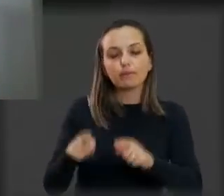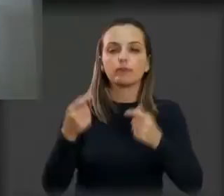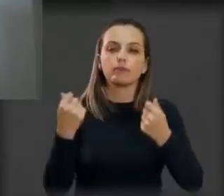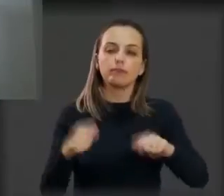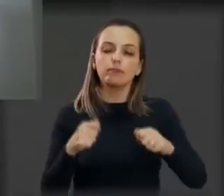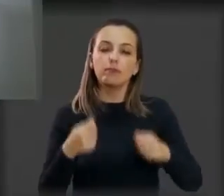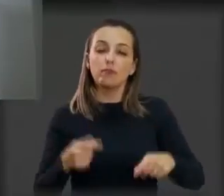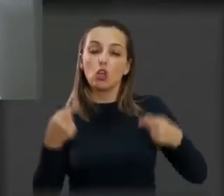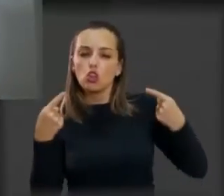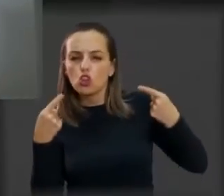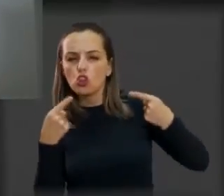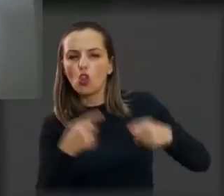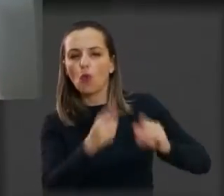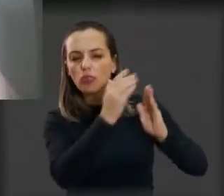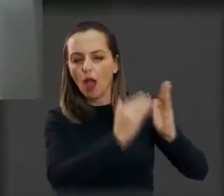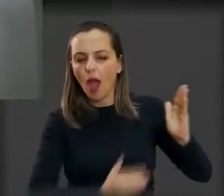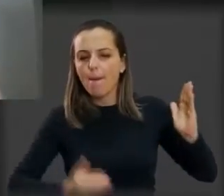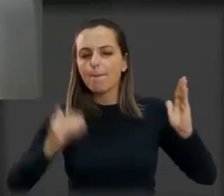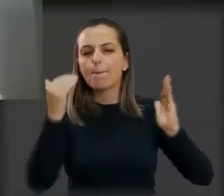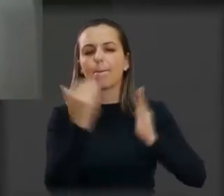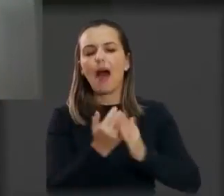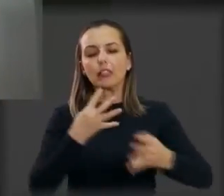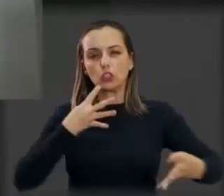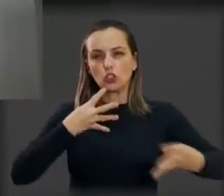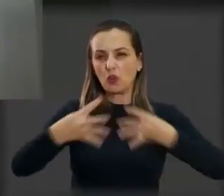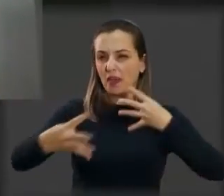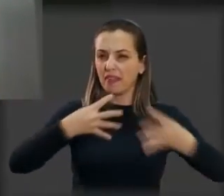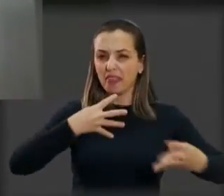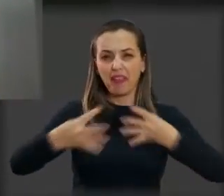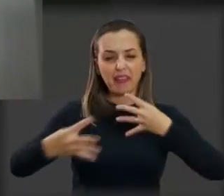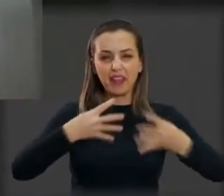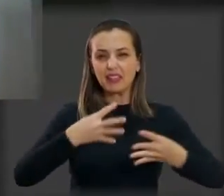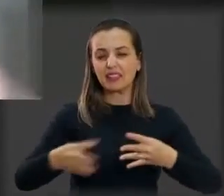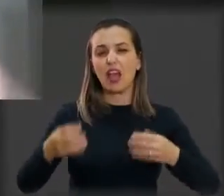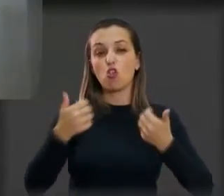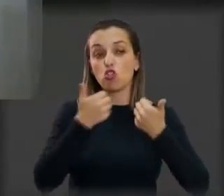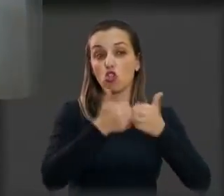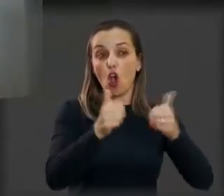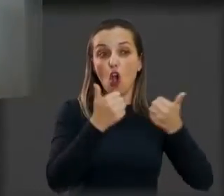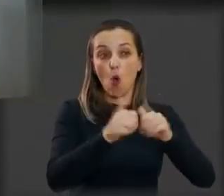ser combatida no nosso terminal, em que a linha do CMD